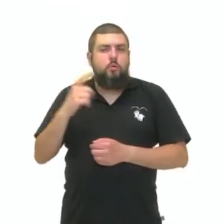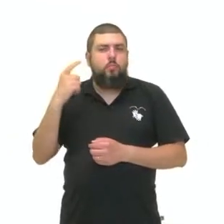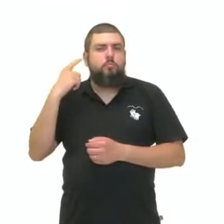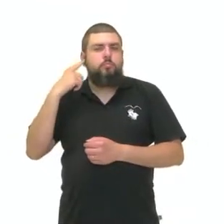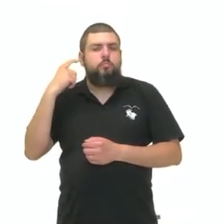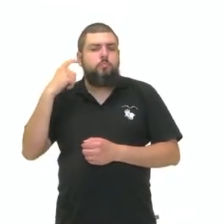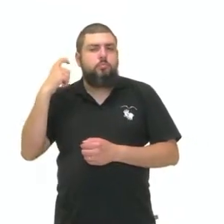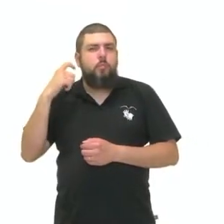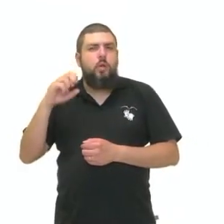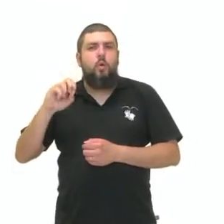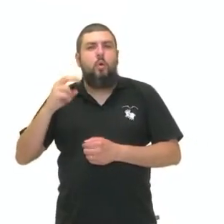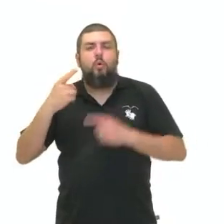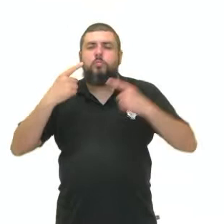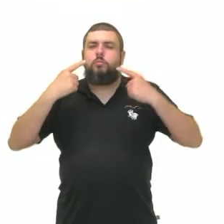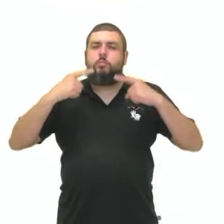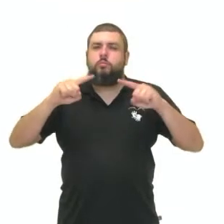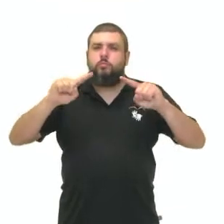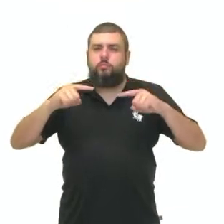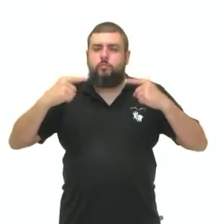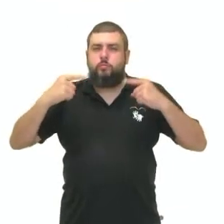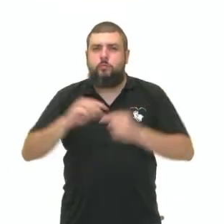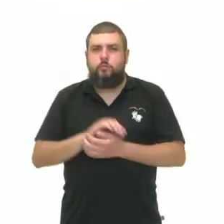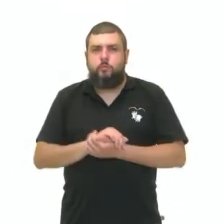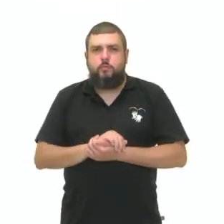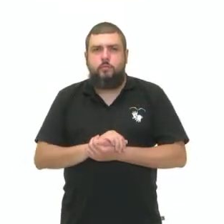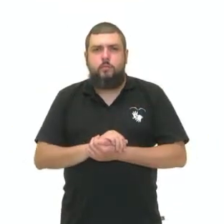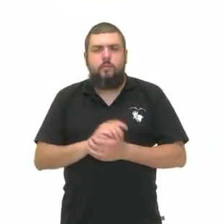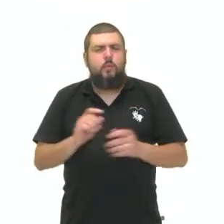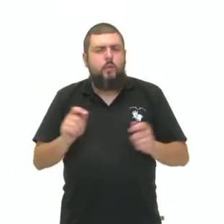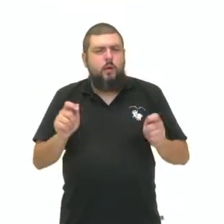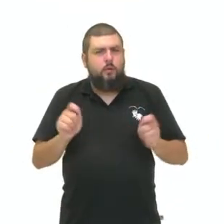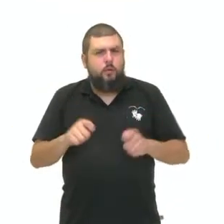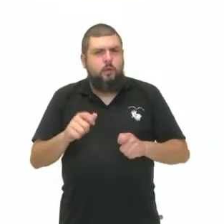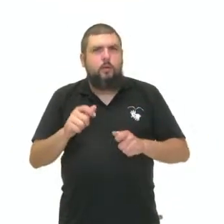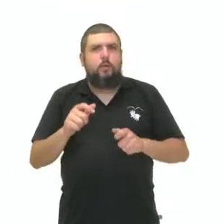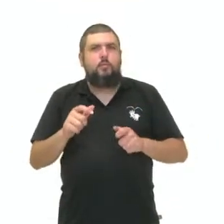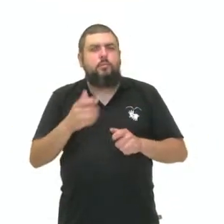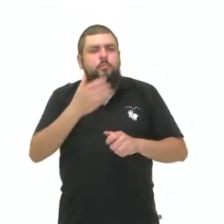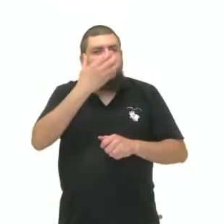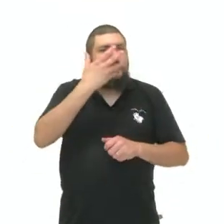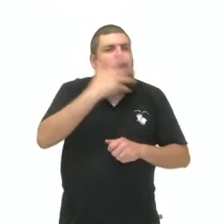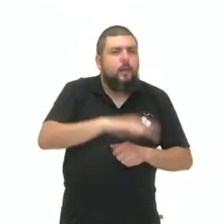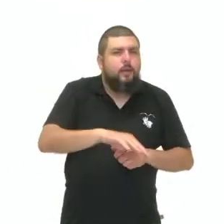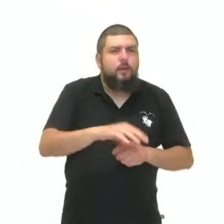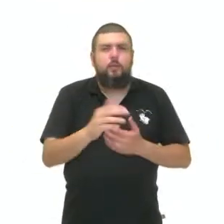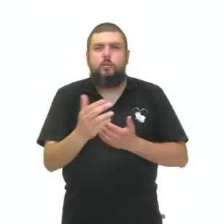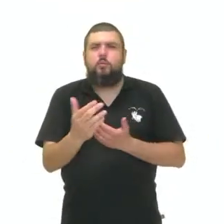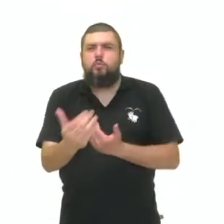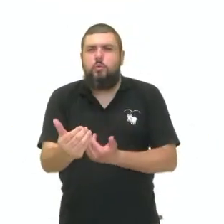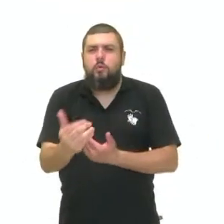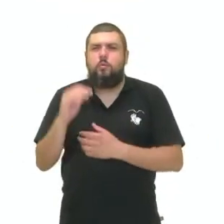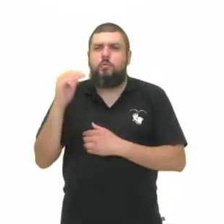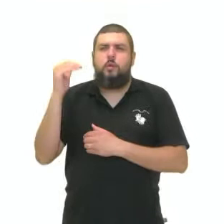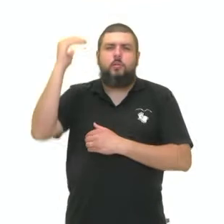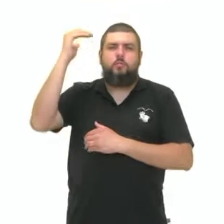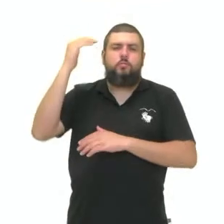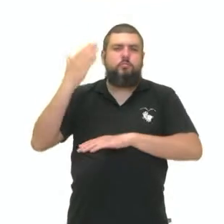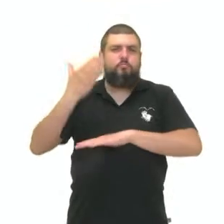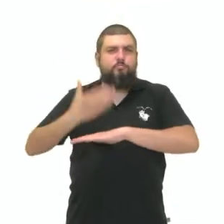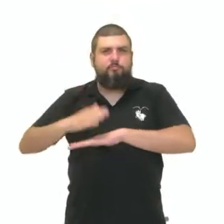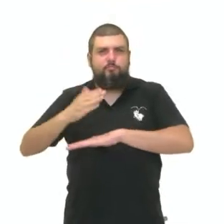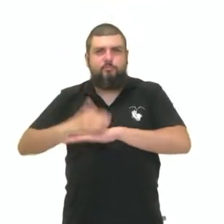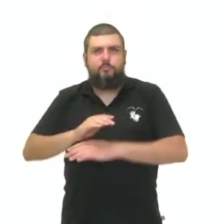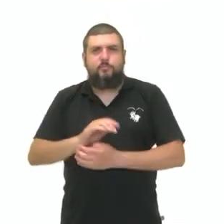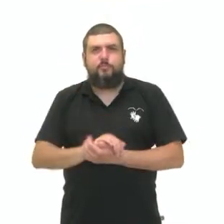música. Essa é uma atividade que pode ser praticada por crianças, por jovens, por adultos e por idosos,